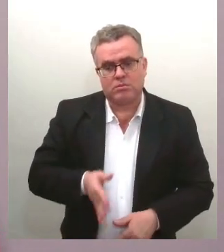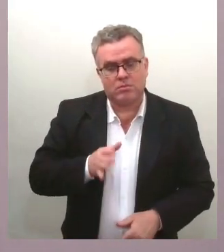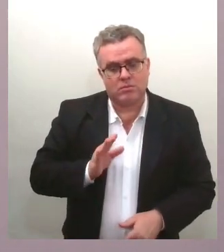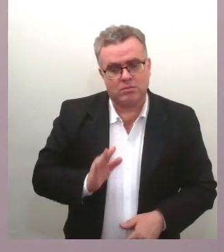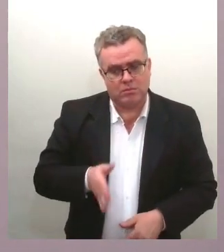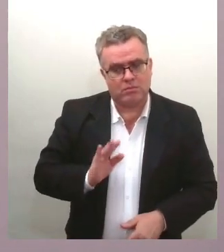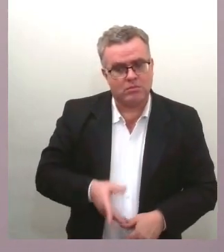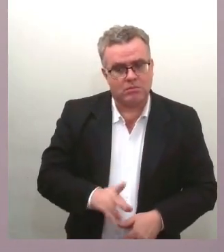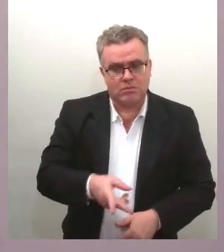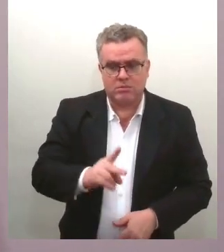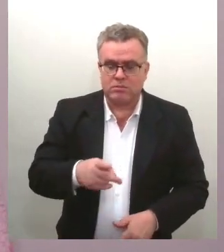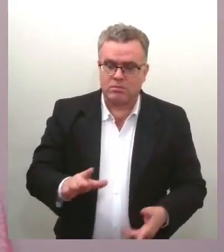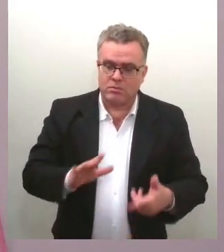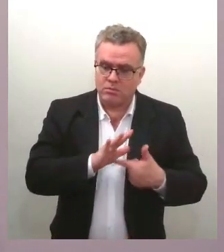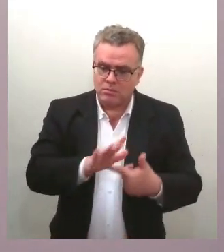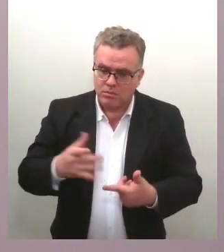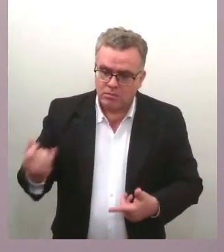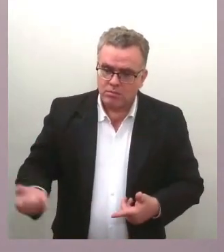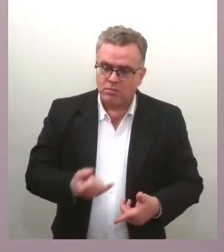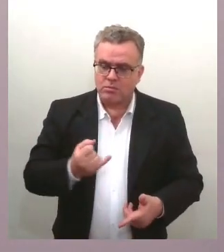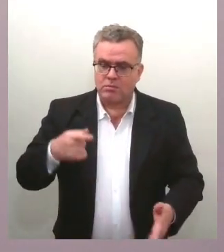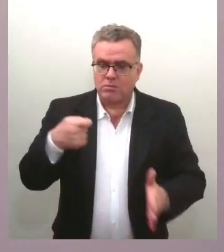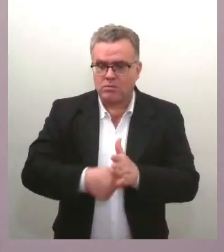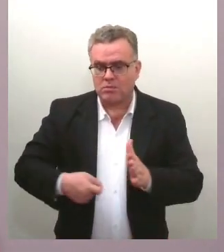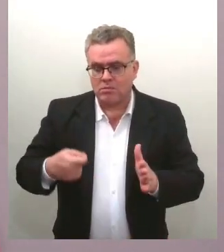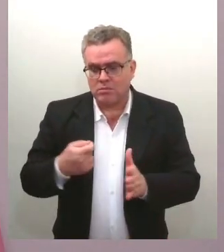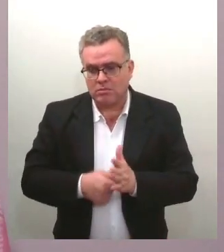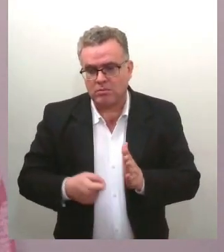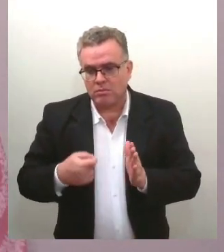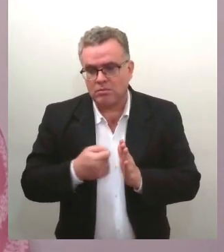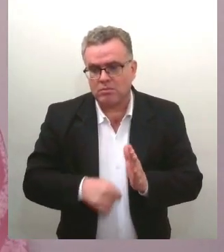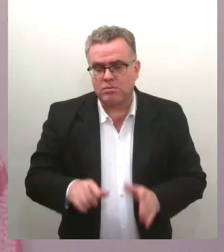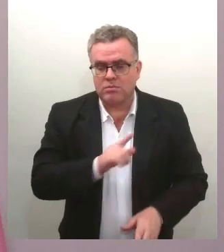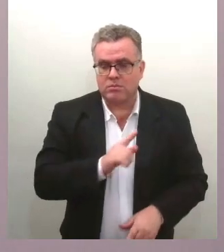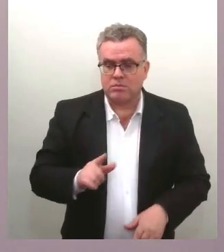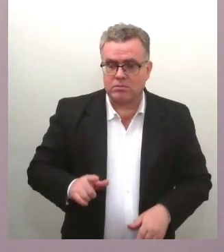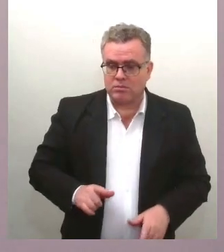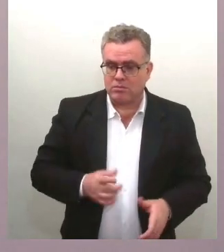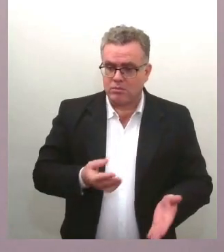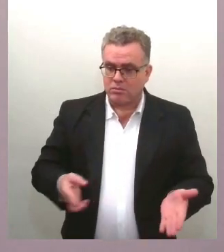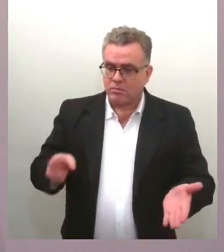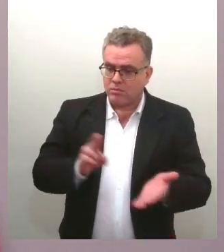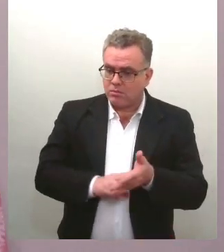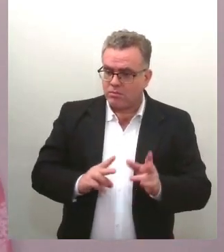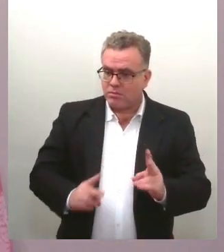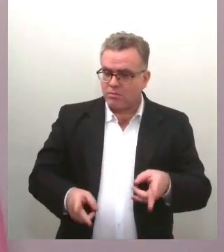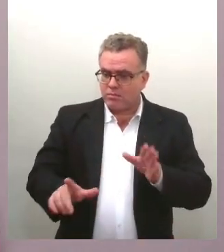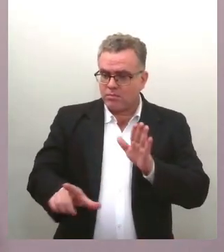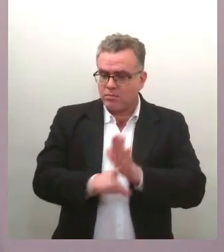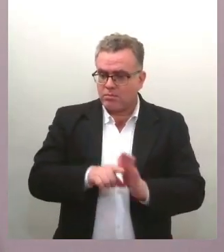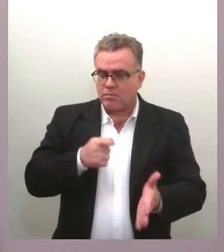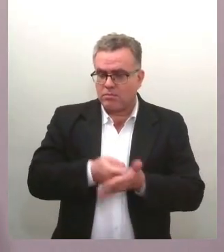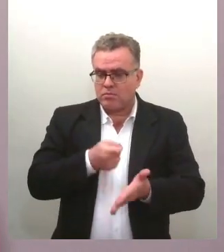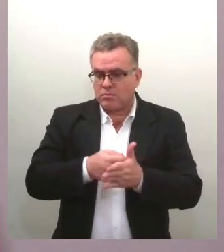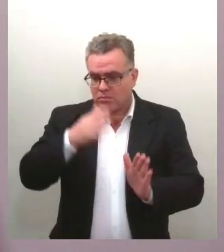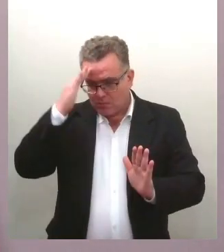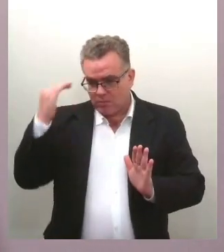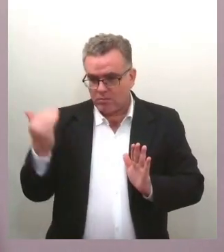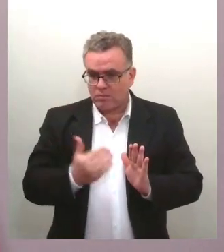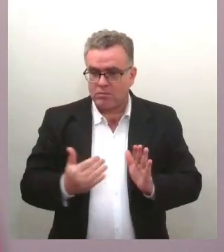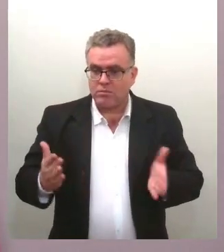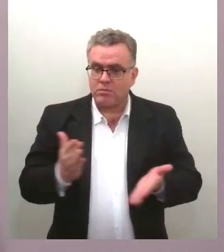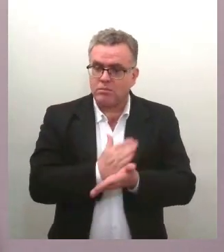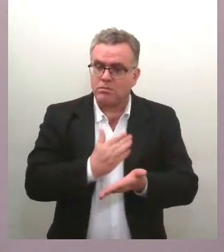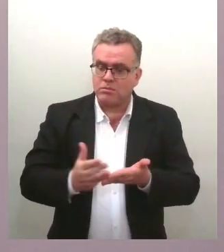do governo do estado a efetivação dessas leis, né? E citei algumas demandas das mães atípicas